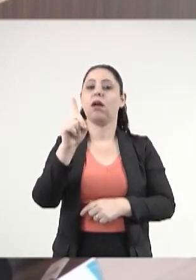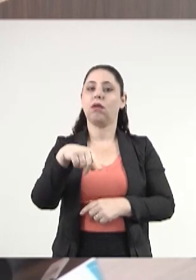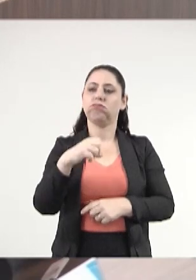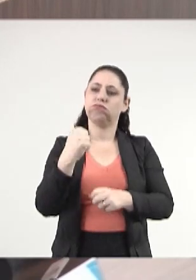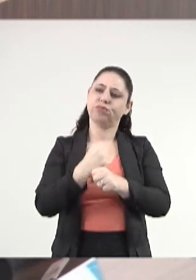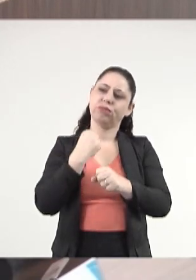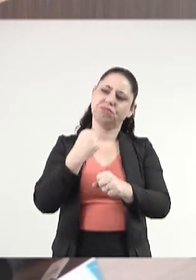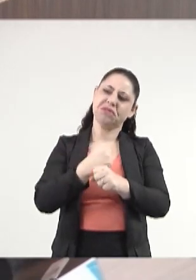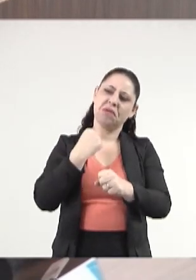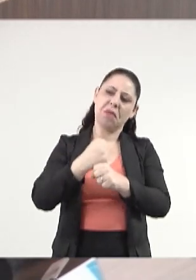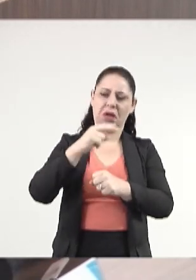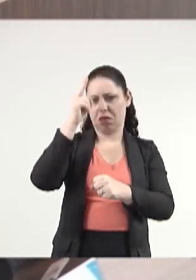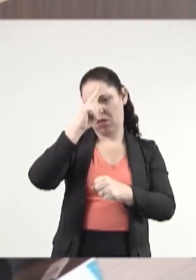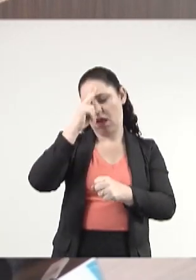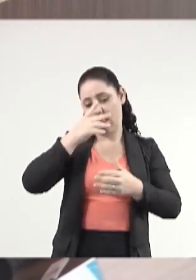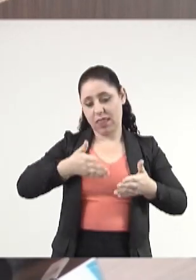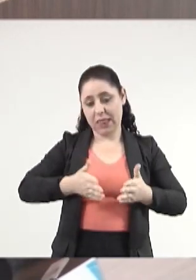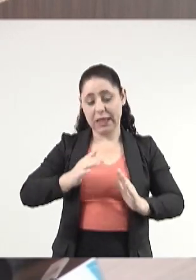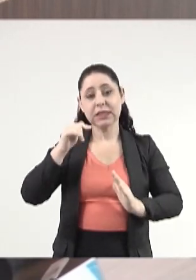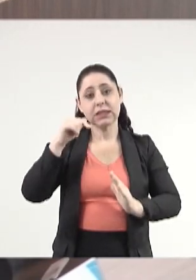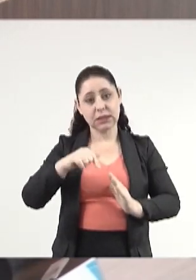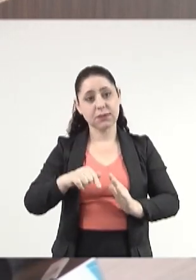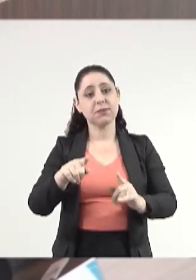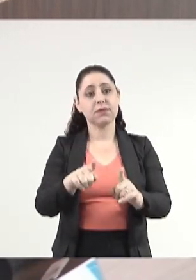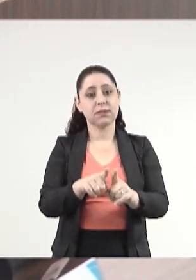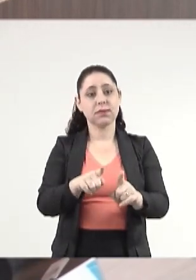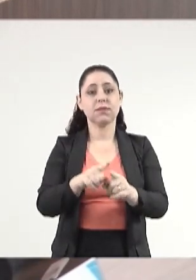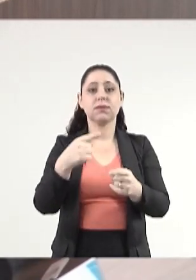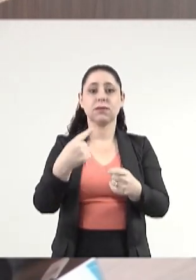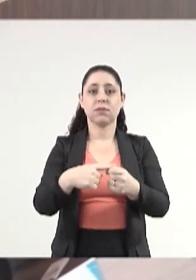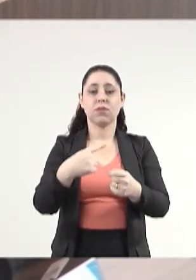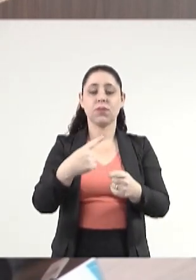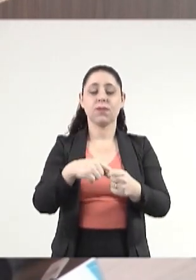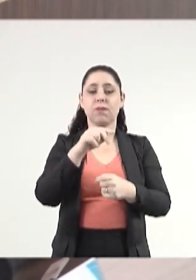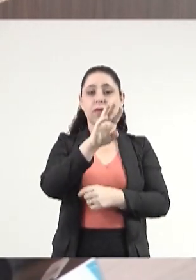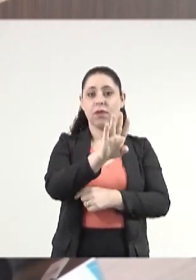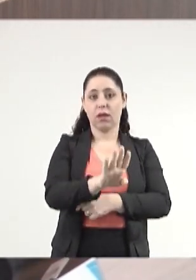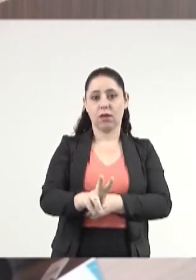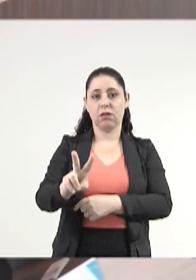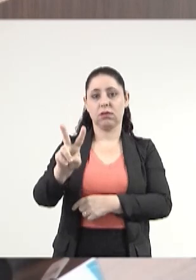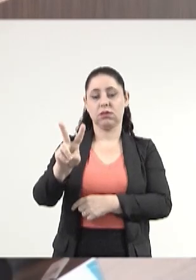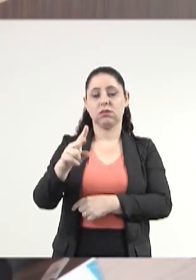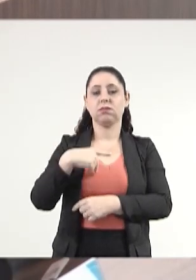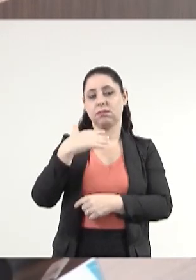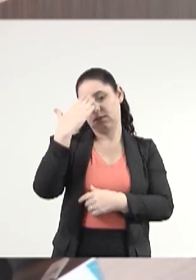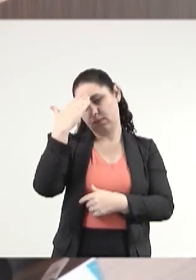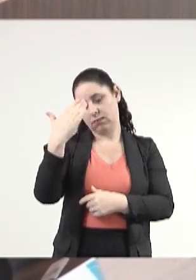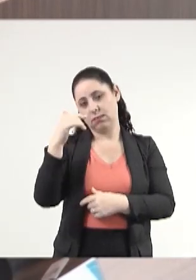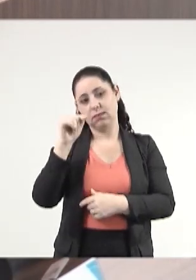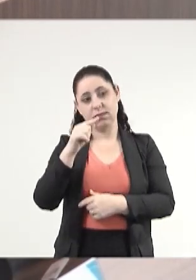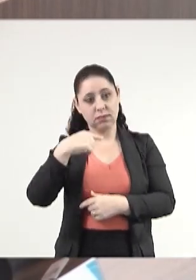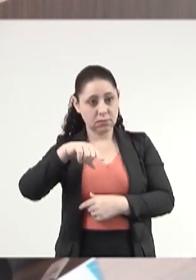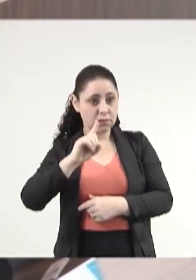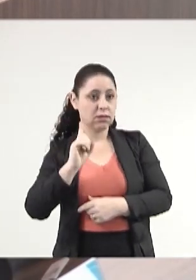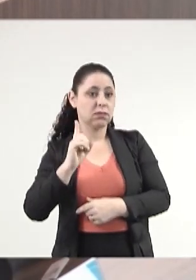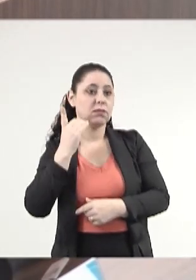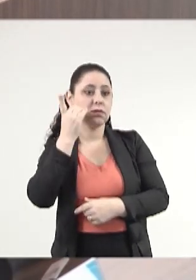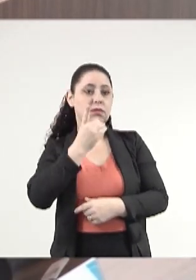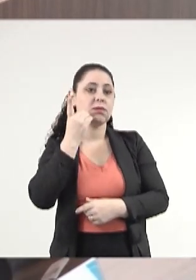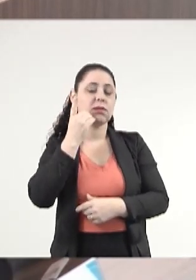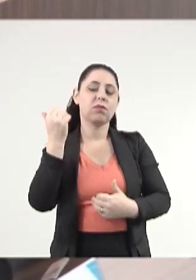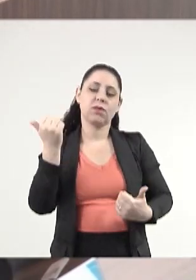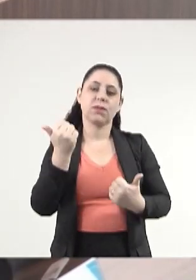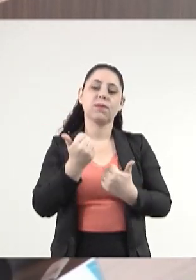Grosso do Sul, e nascido aqui no município de Bela Vista. Então, quero agradecer aqui aos nobres pares